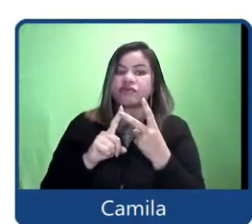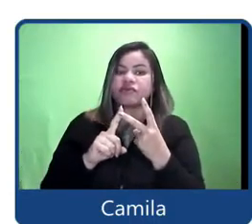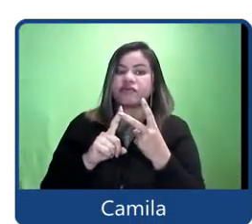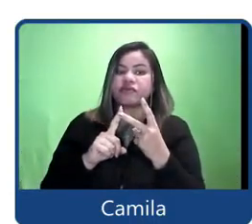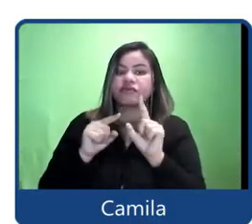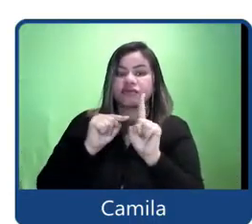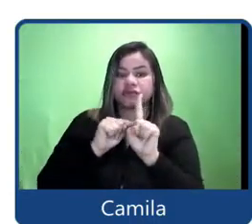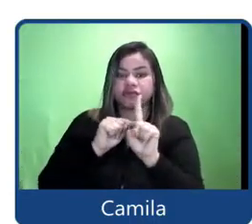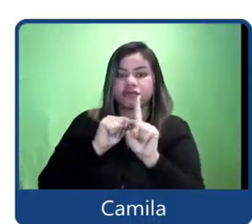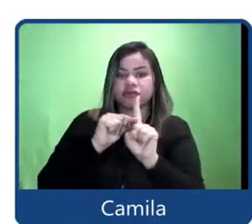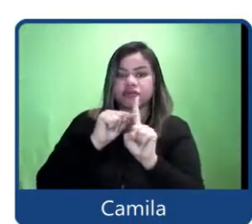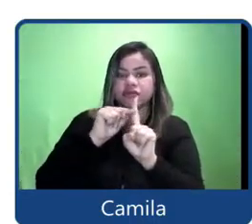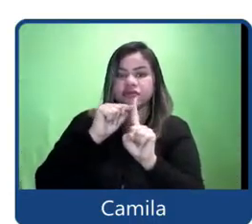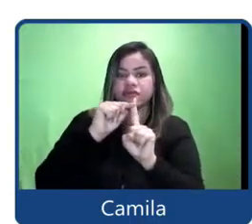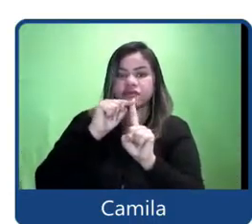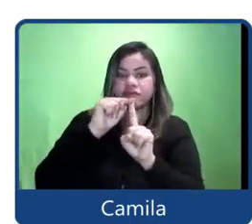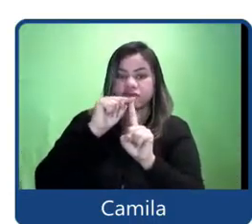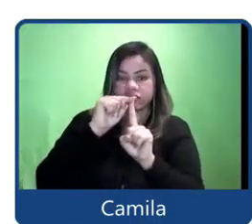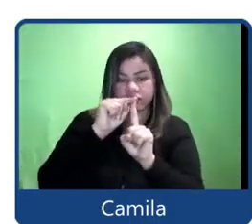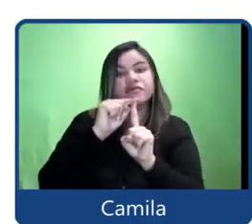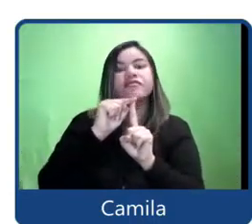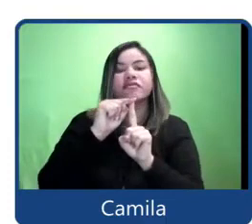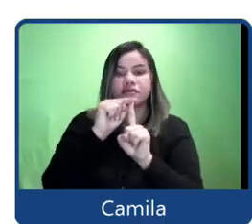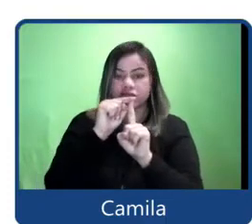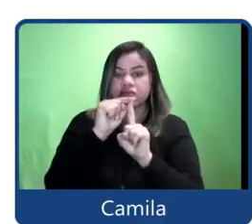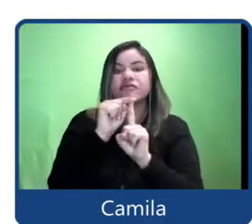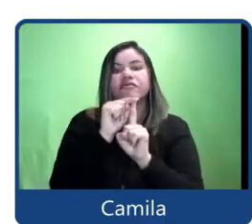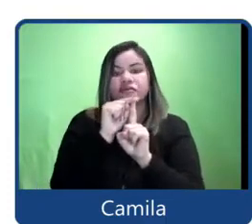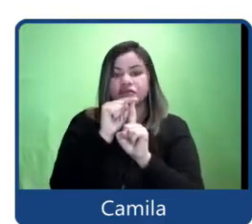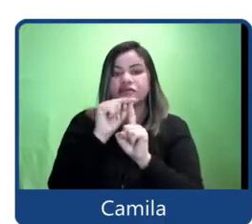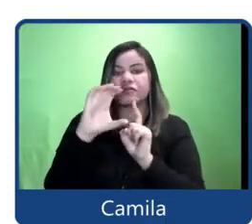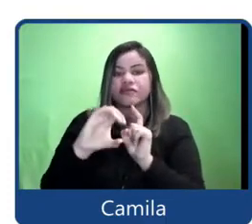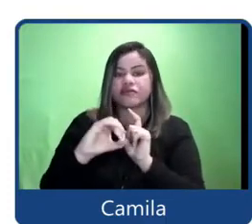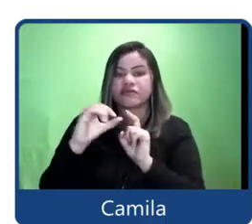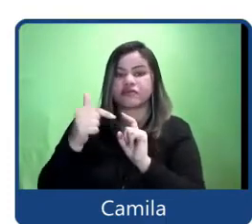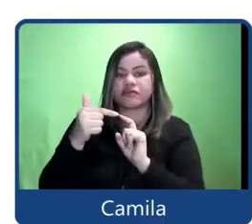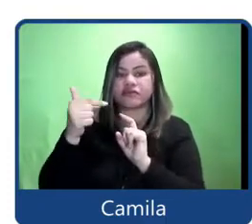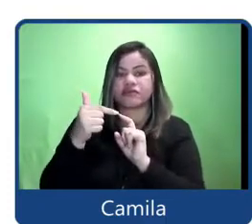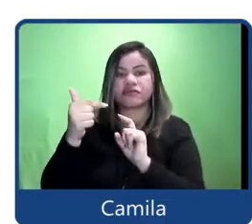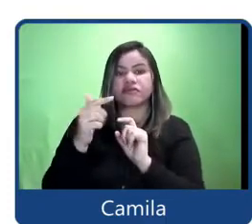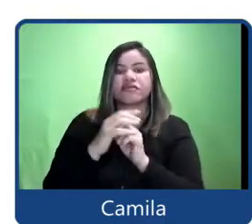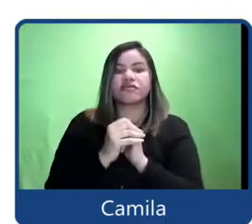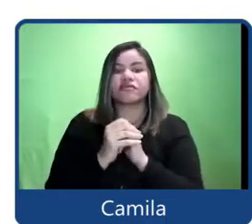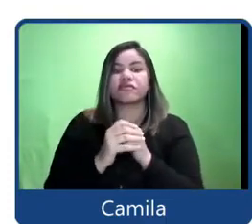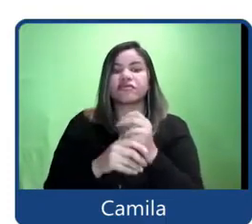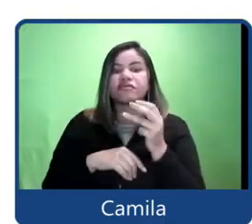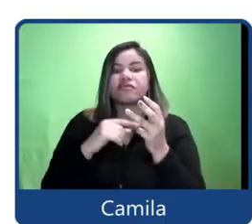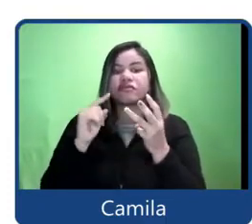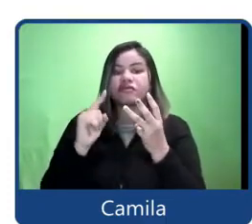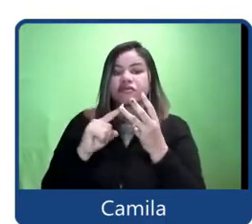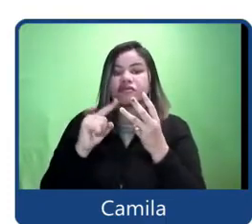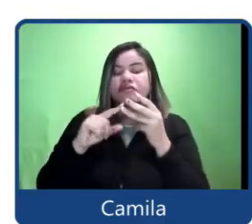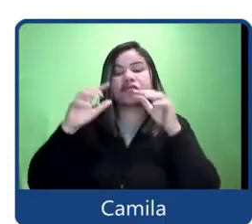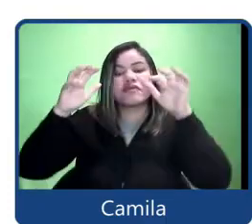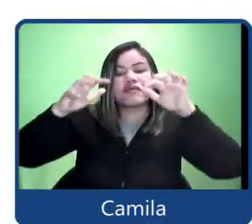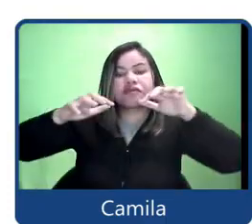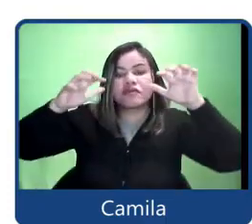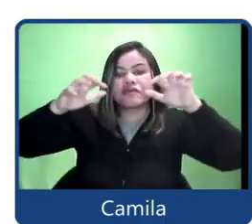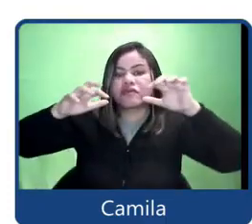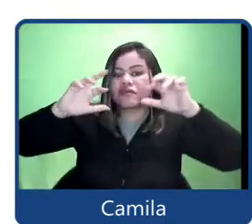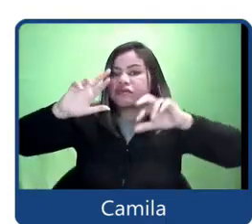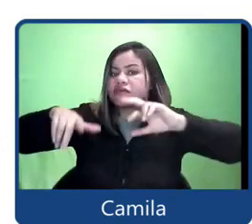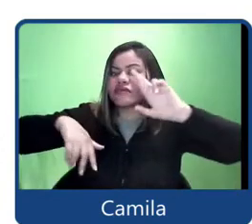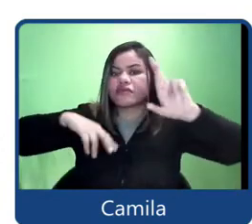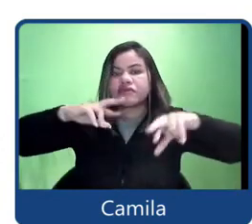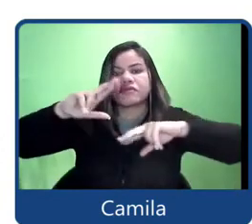temperaturas mais altas, maiores concentrações, né, de CO2 no ar, alterações no padrão geral de chuvas, vão impactar